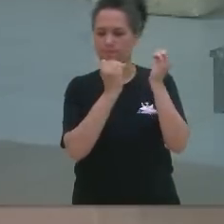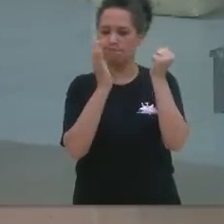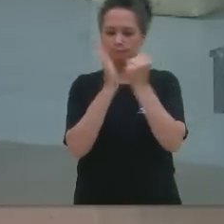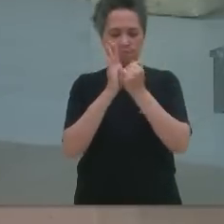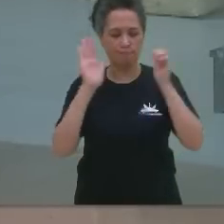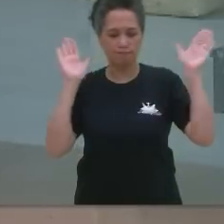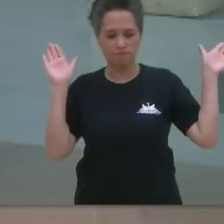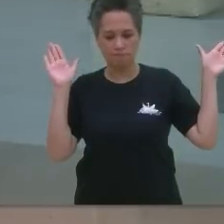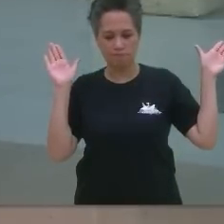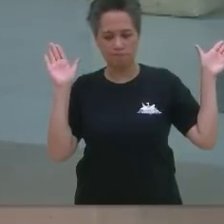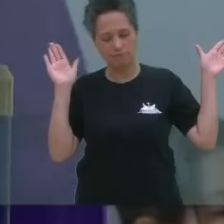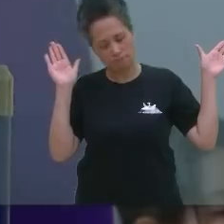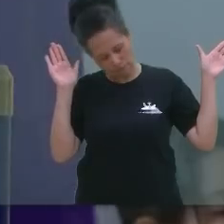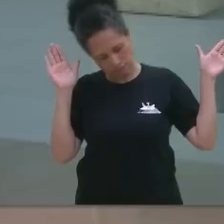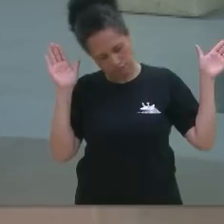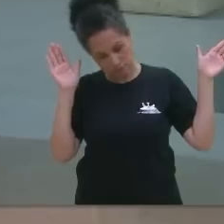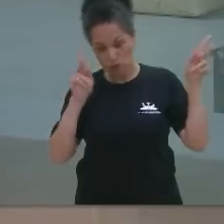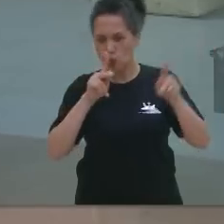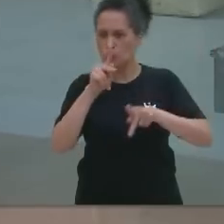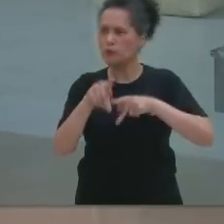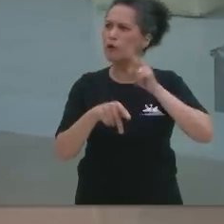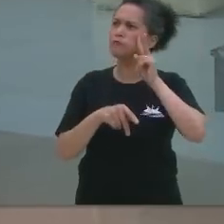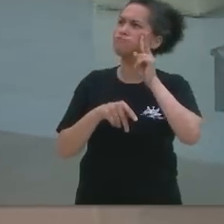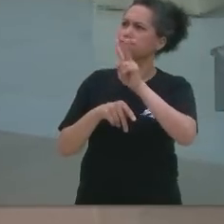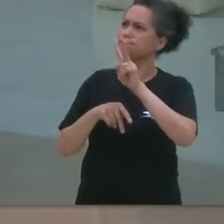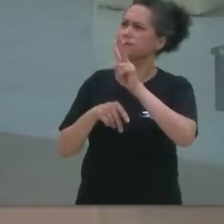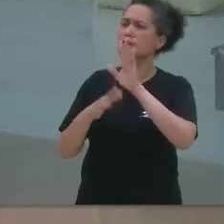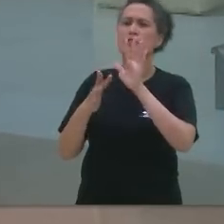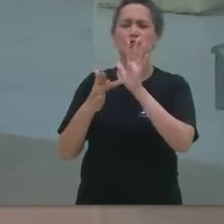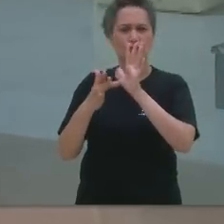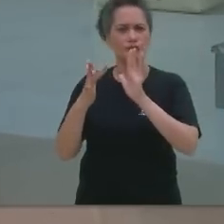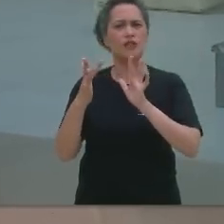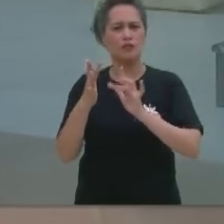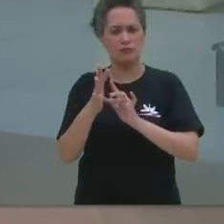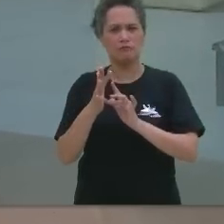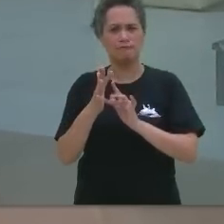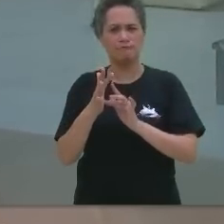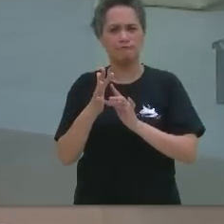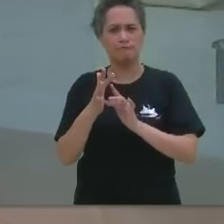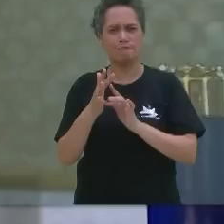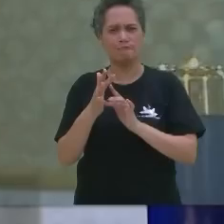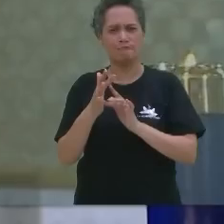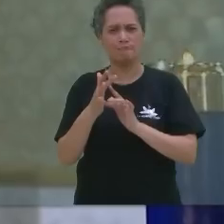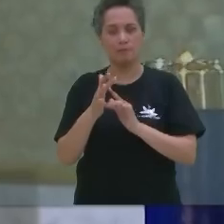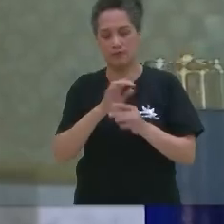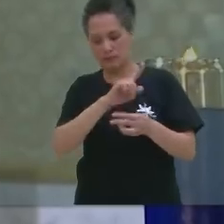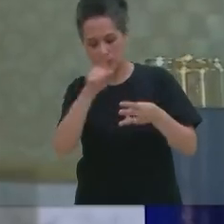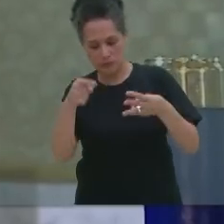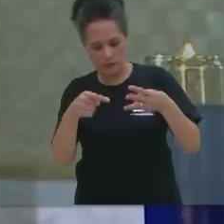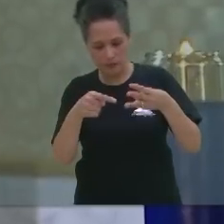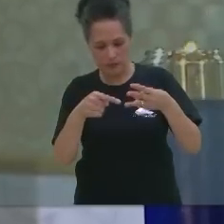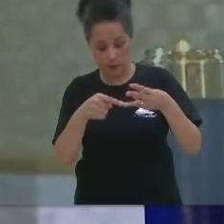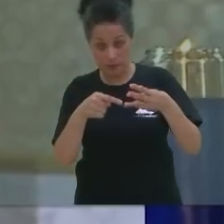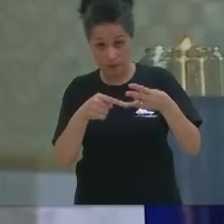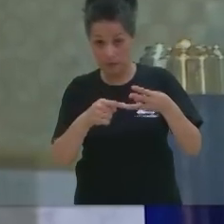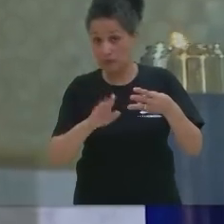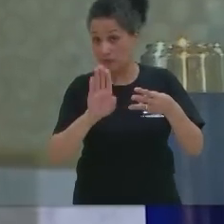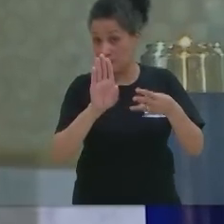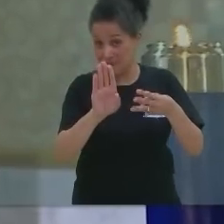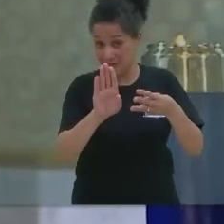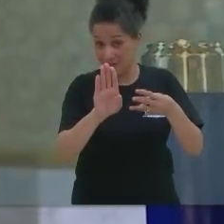E terceiro, a justiça em Deus triunfará. O ará, a espada,